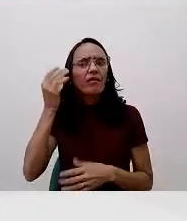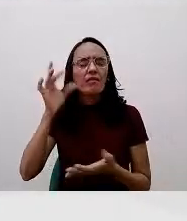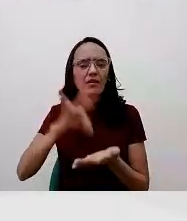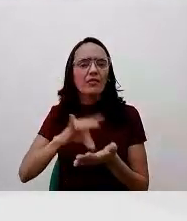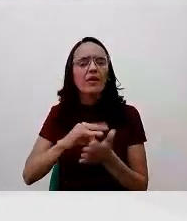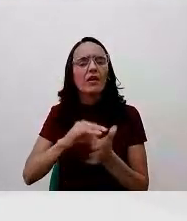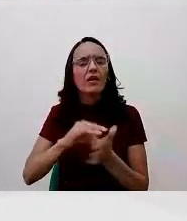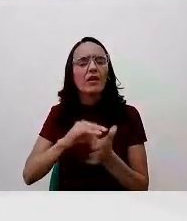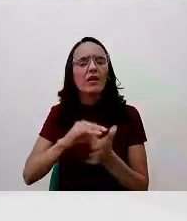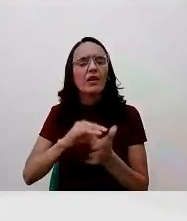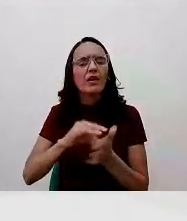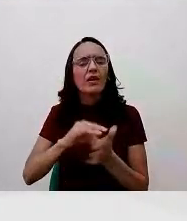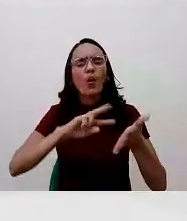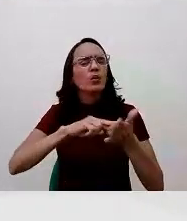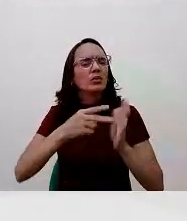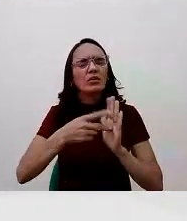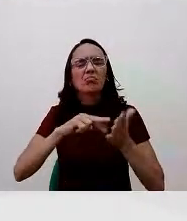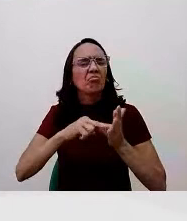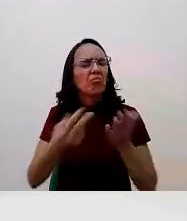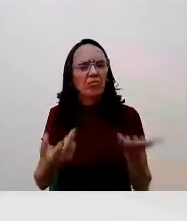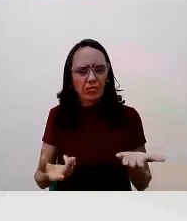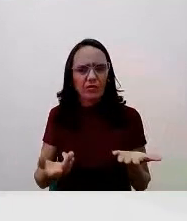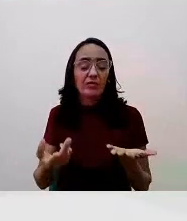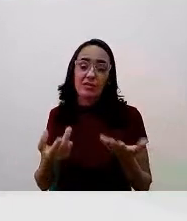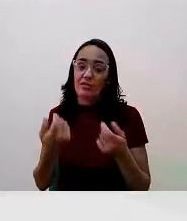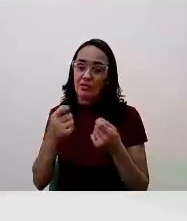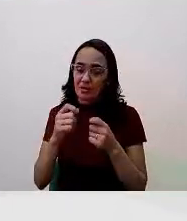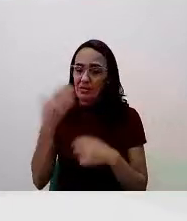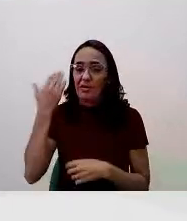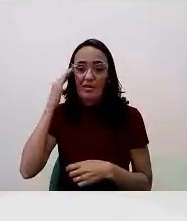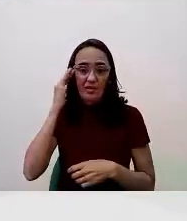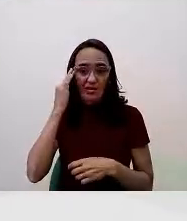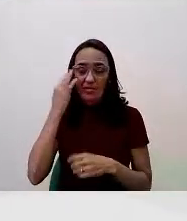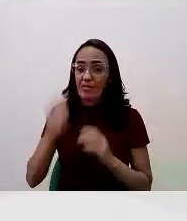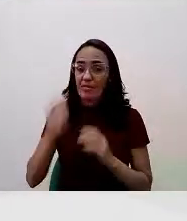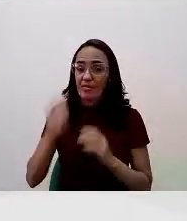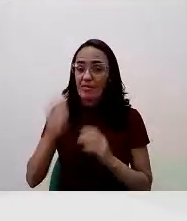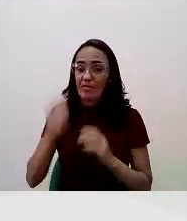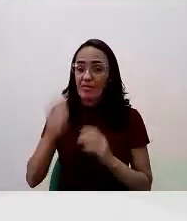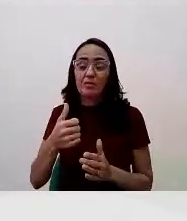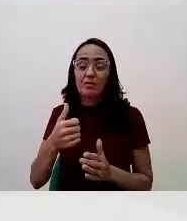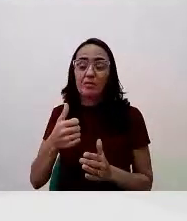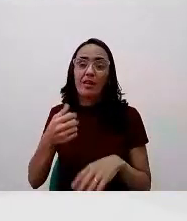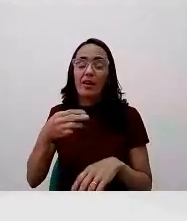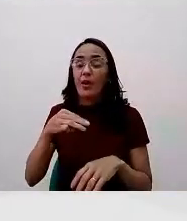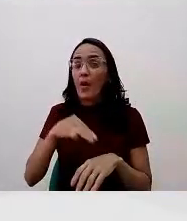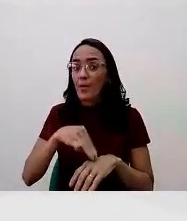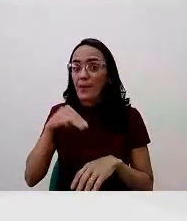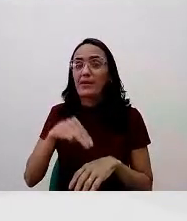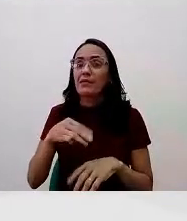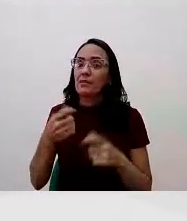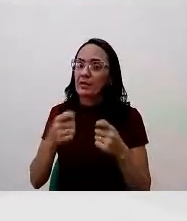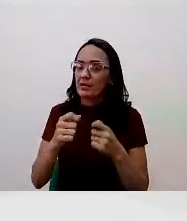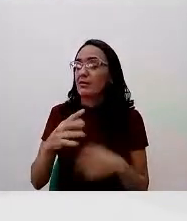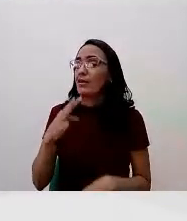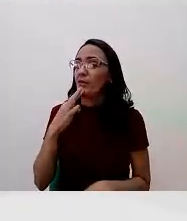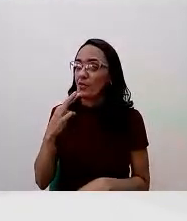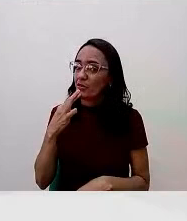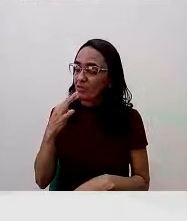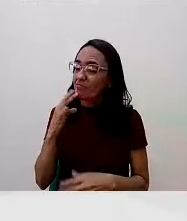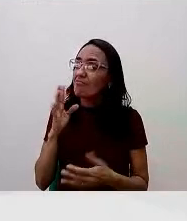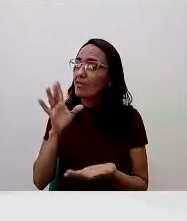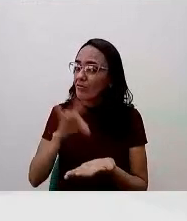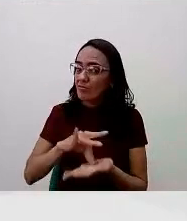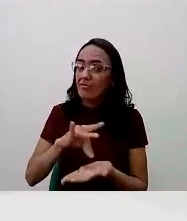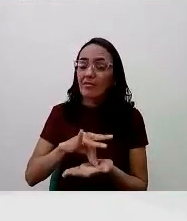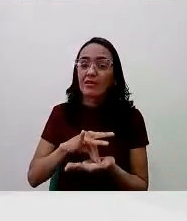aquelas qualidades, aquelas habilidades matemáticas que você precisa ter para saber o que está fazendo. Mas é possível